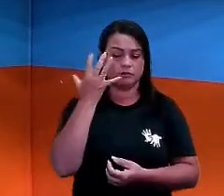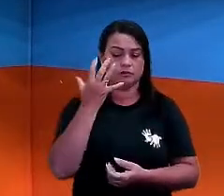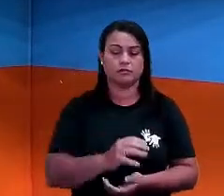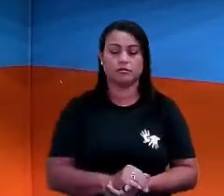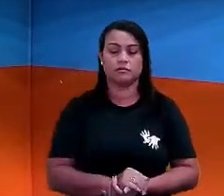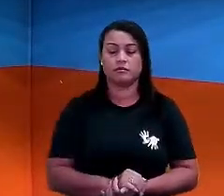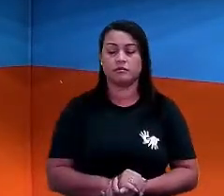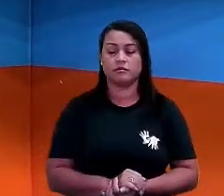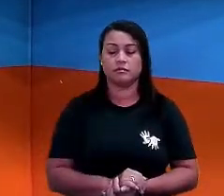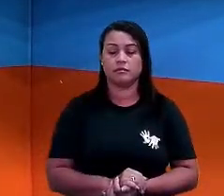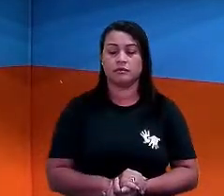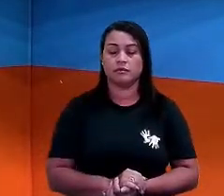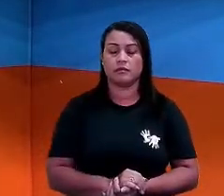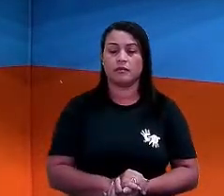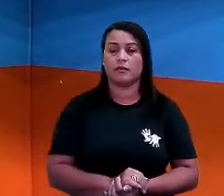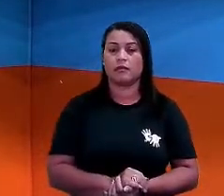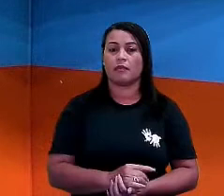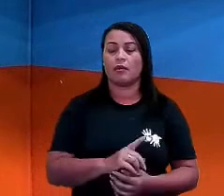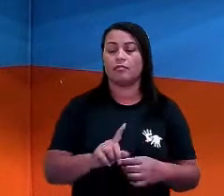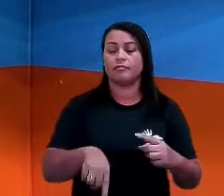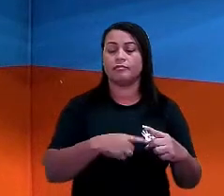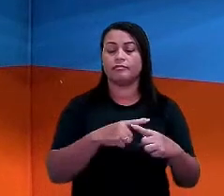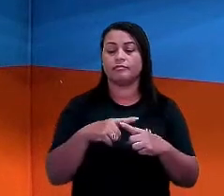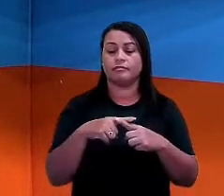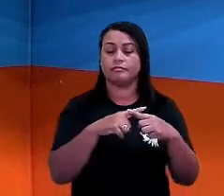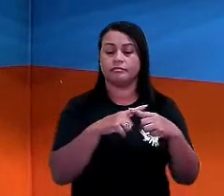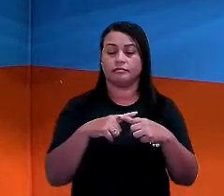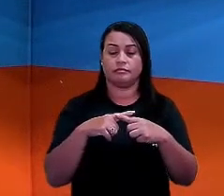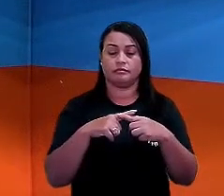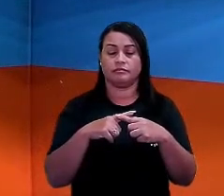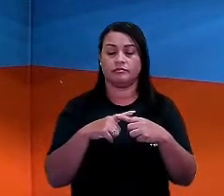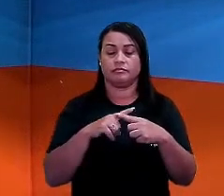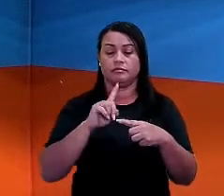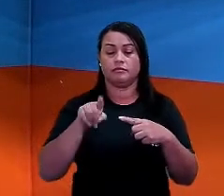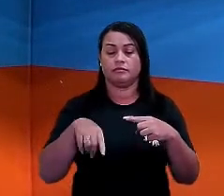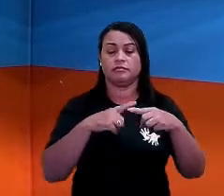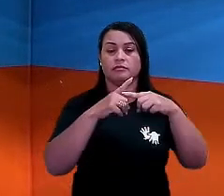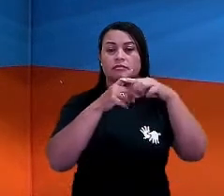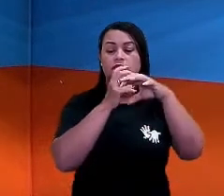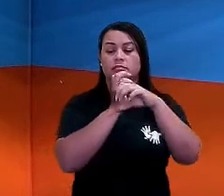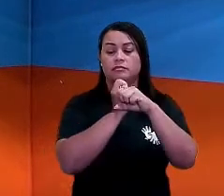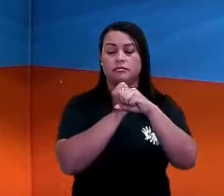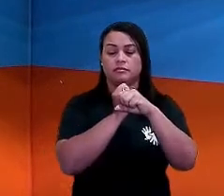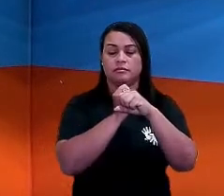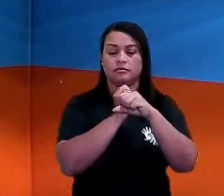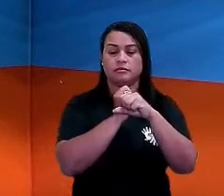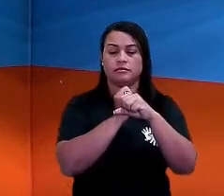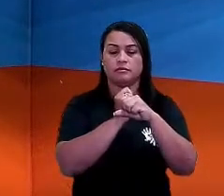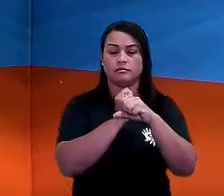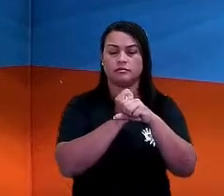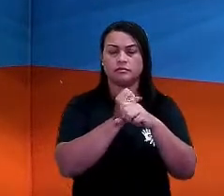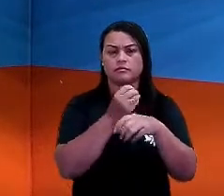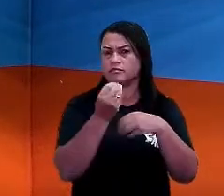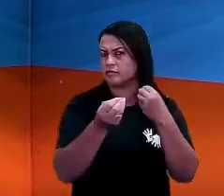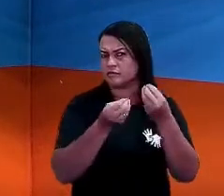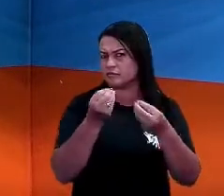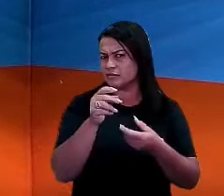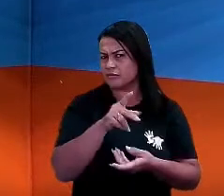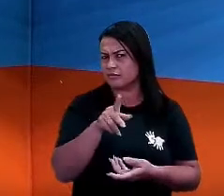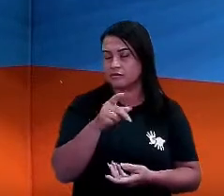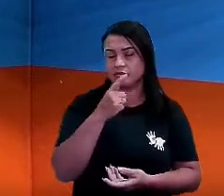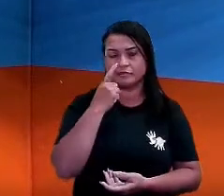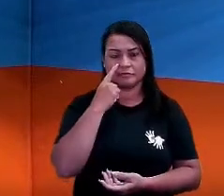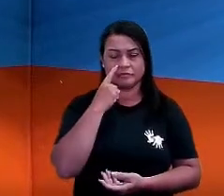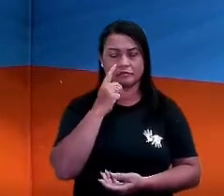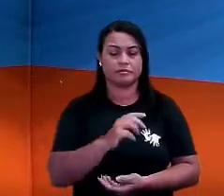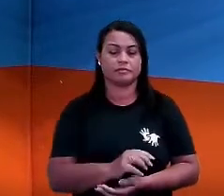posso multiplicar aqui embaixo e depois eu somo com o de cima. Como assim, professora? Preste